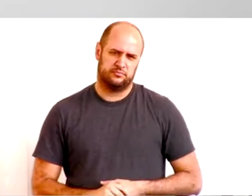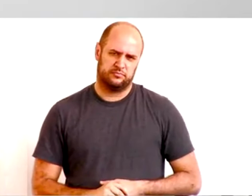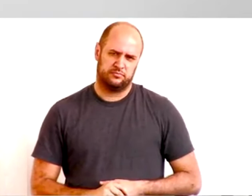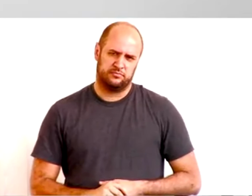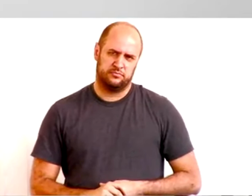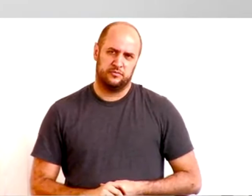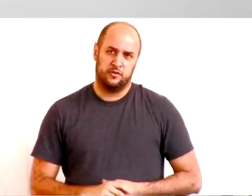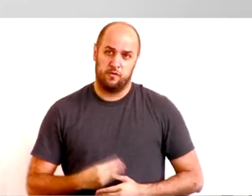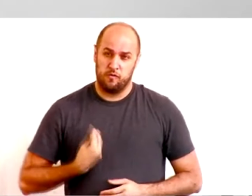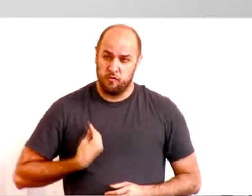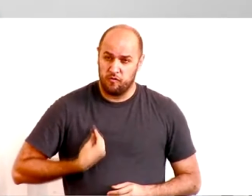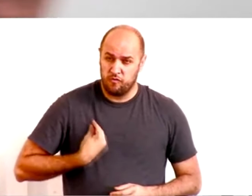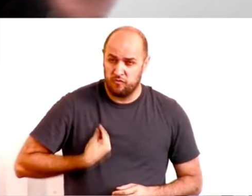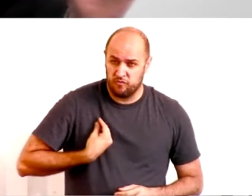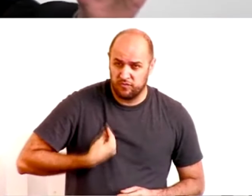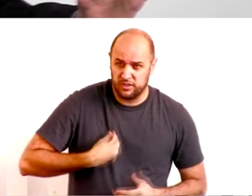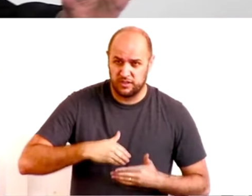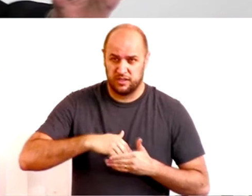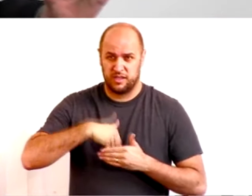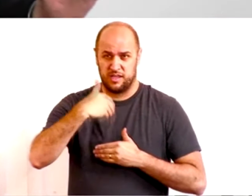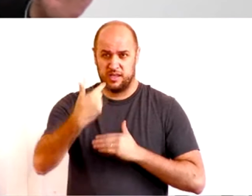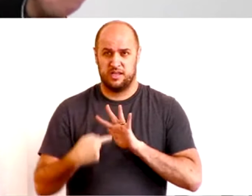Investirmos numa vida exterior,